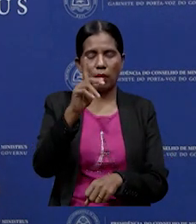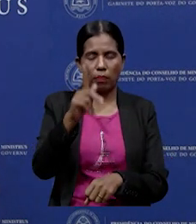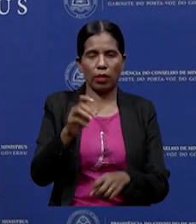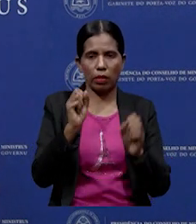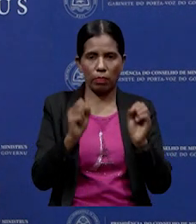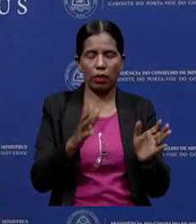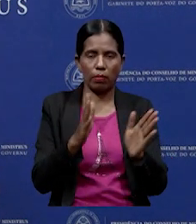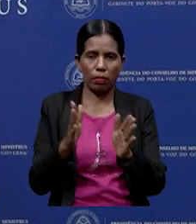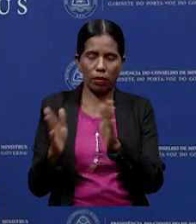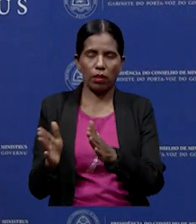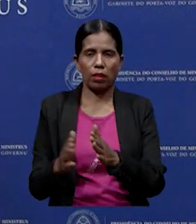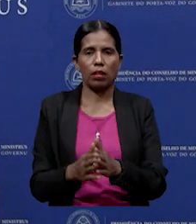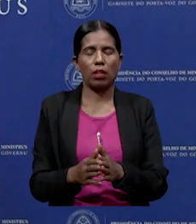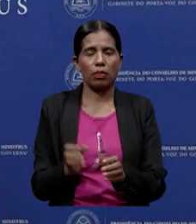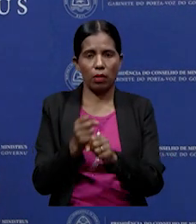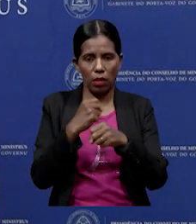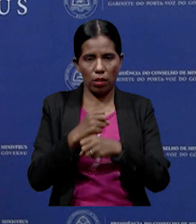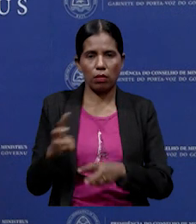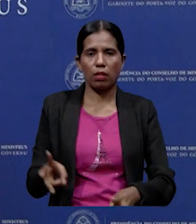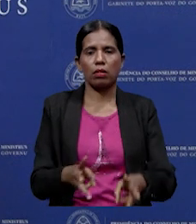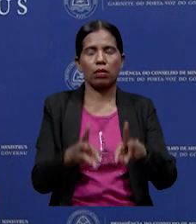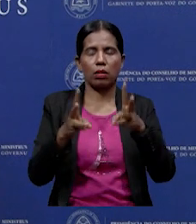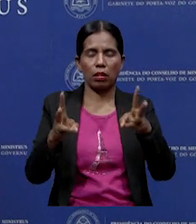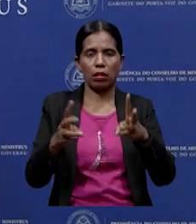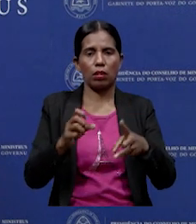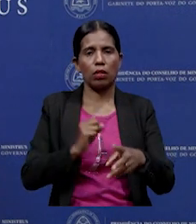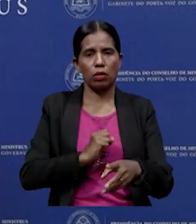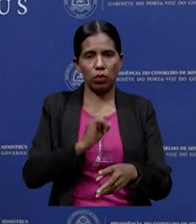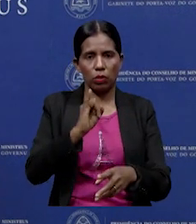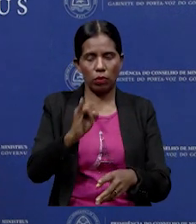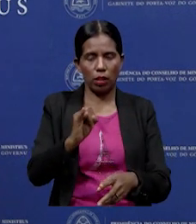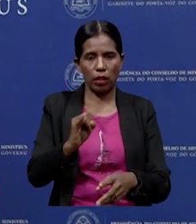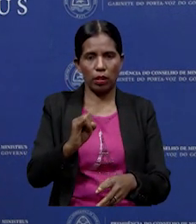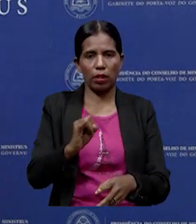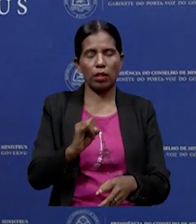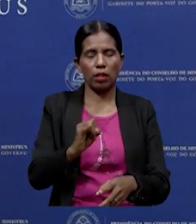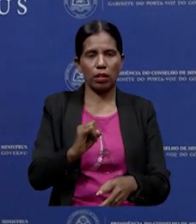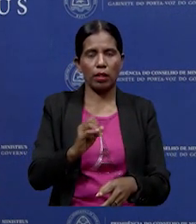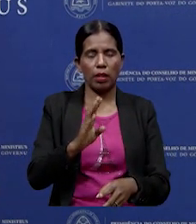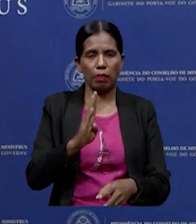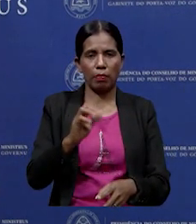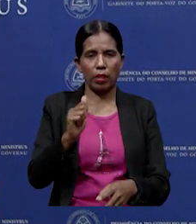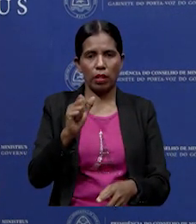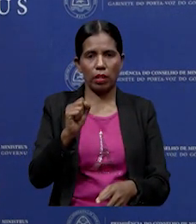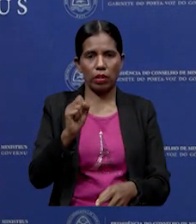reparação, autoestrada, da Suai Beaço, da secção 1,